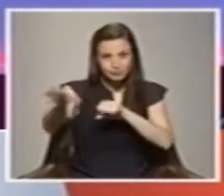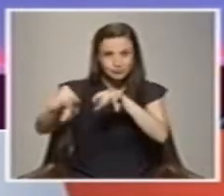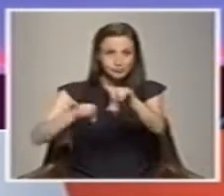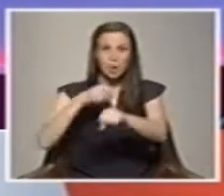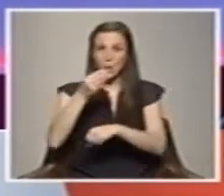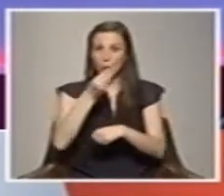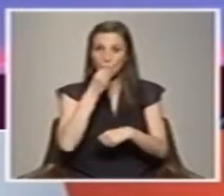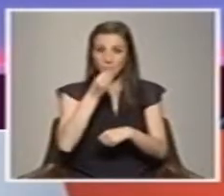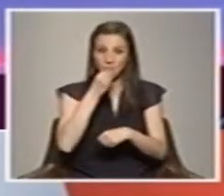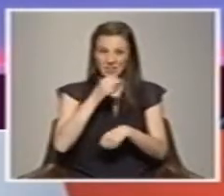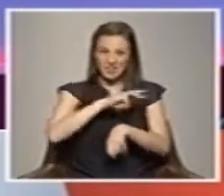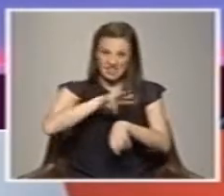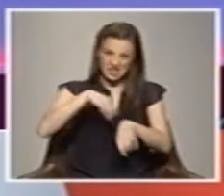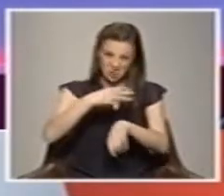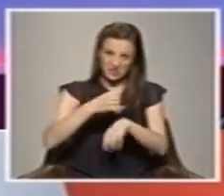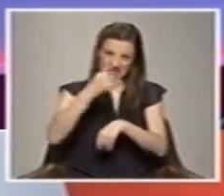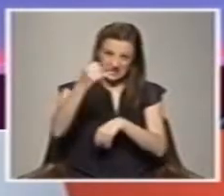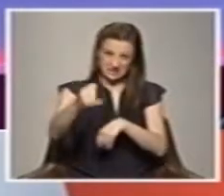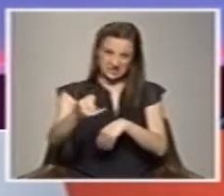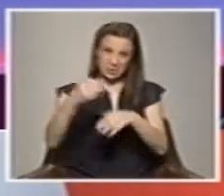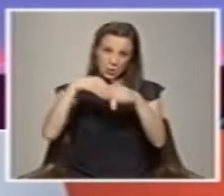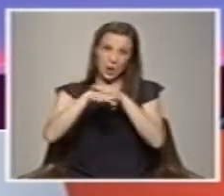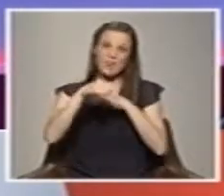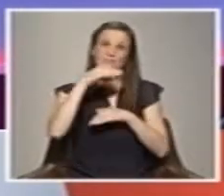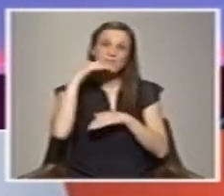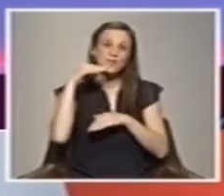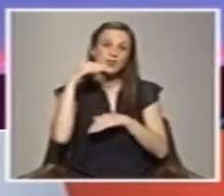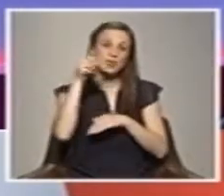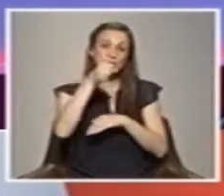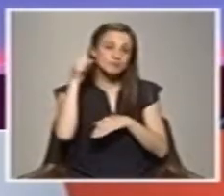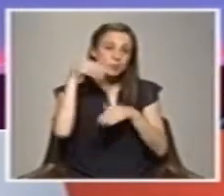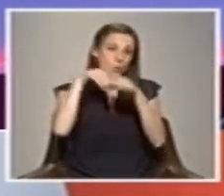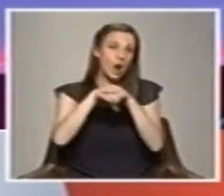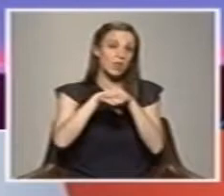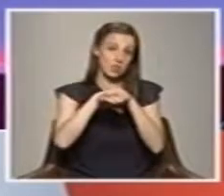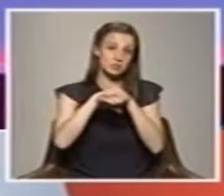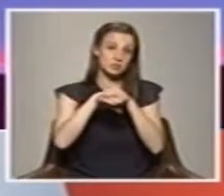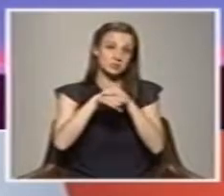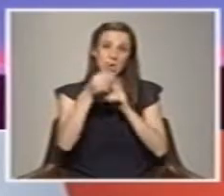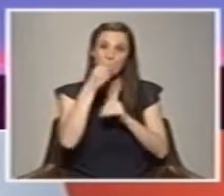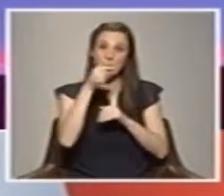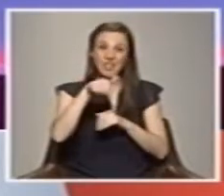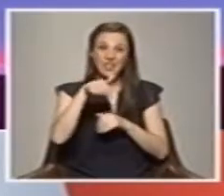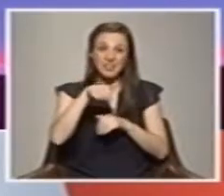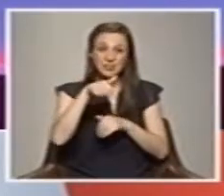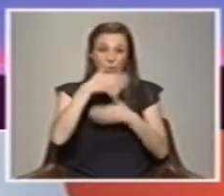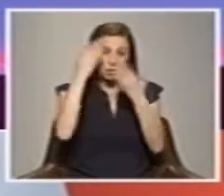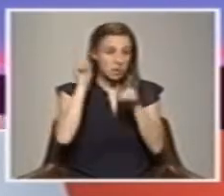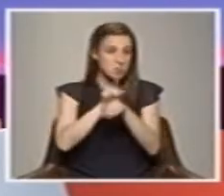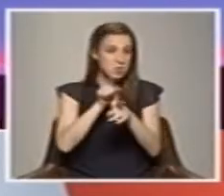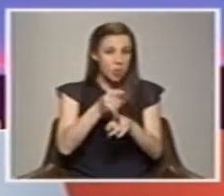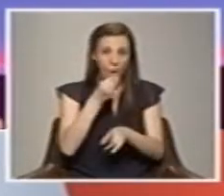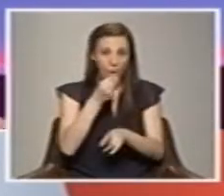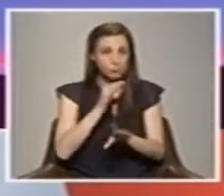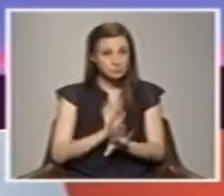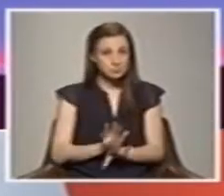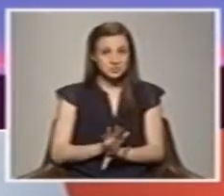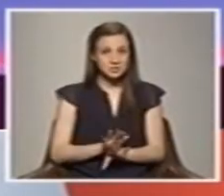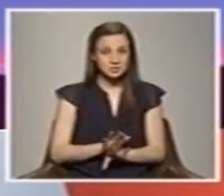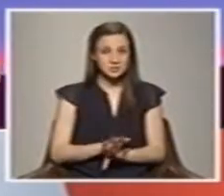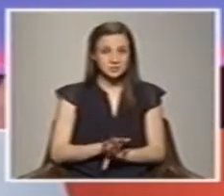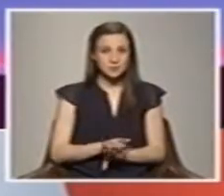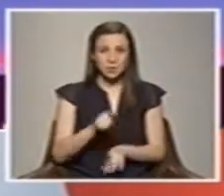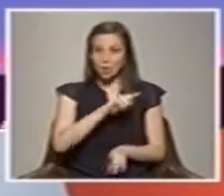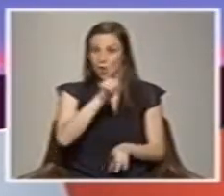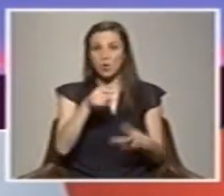estar no frigorífico guardada para ser consumida e tem que ser consumida nesse dia. E daí nós responsabilizamos do início ao